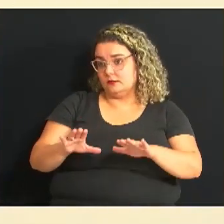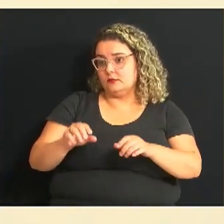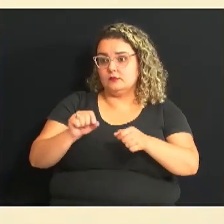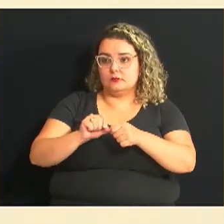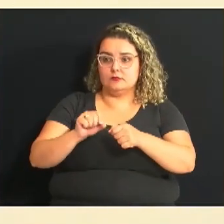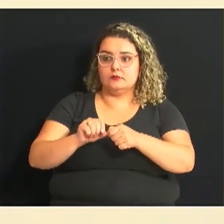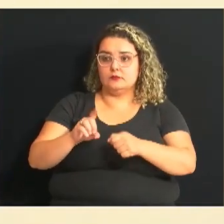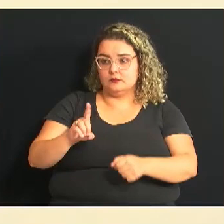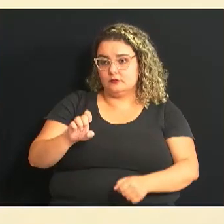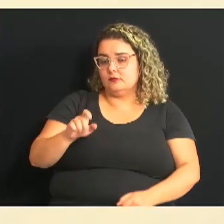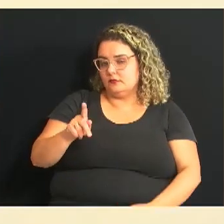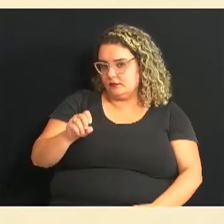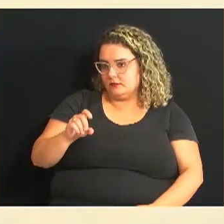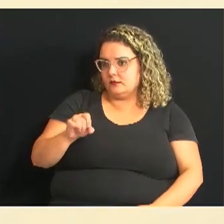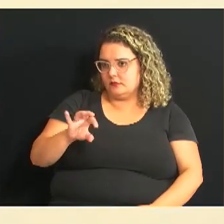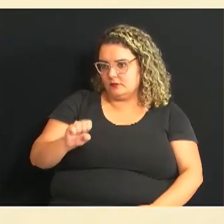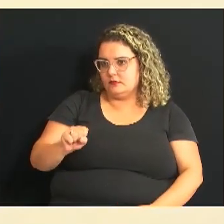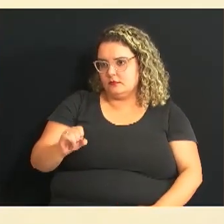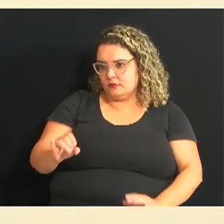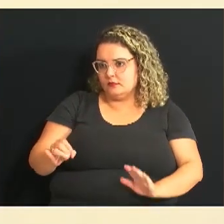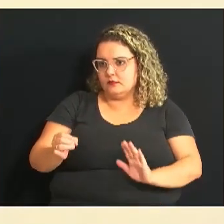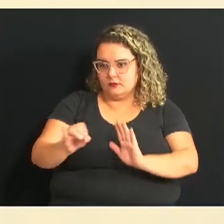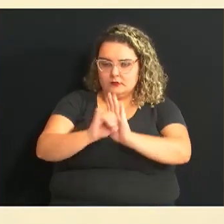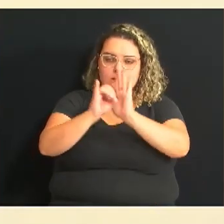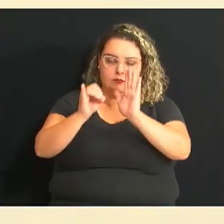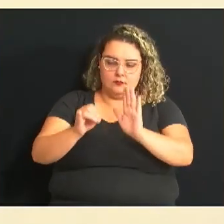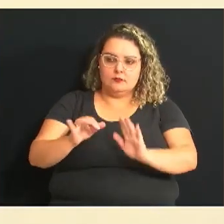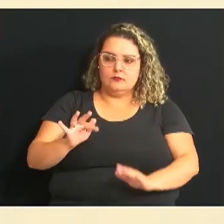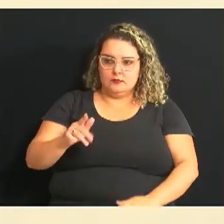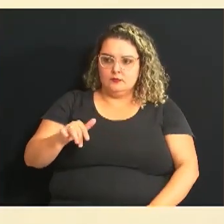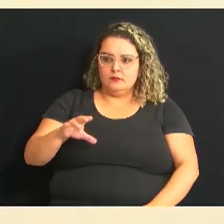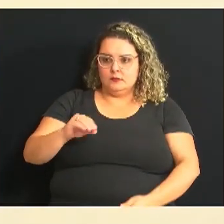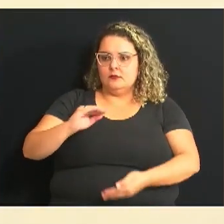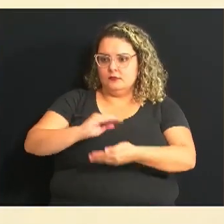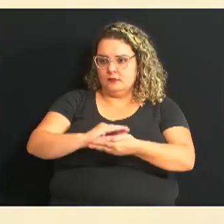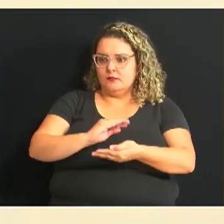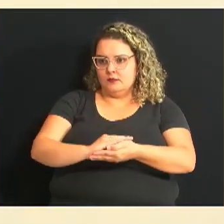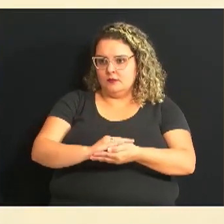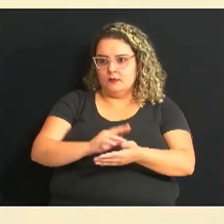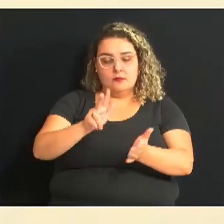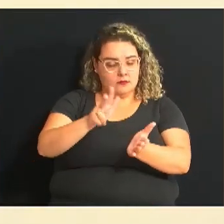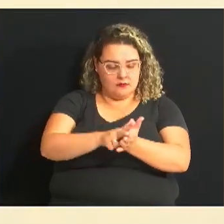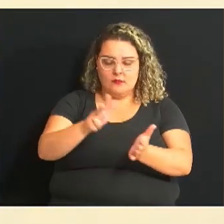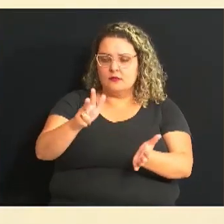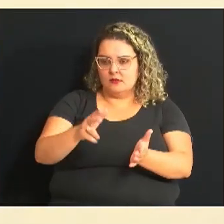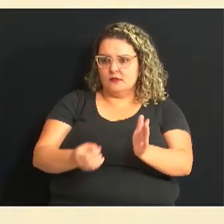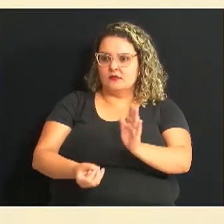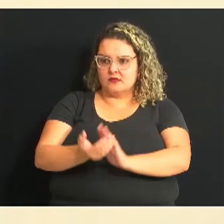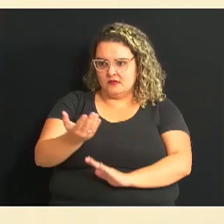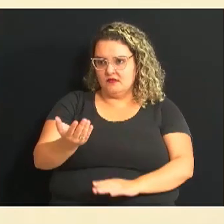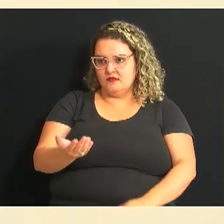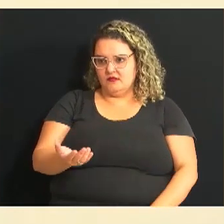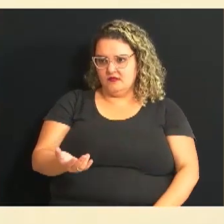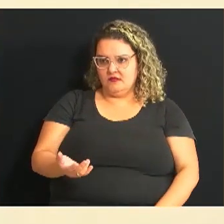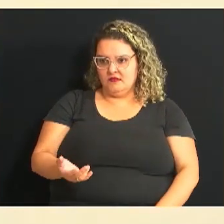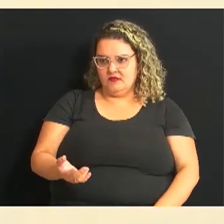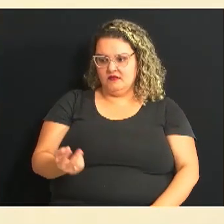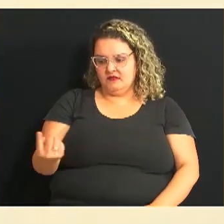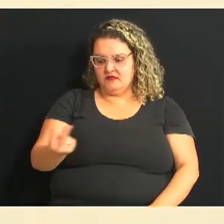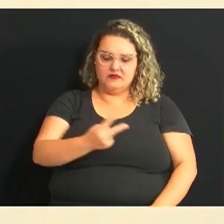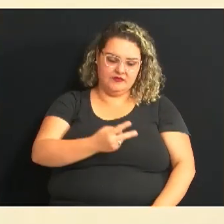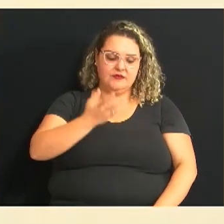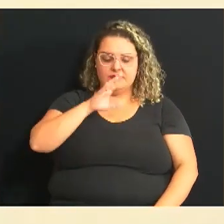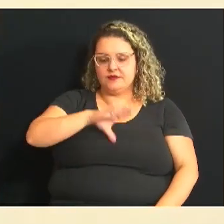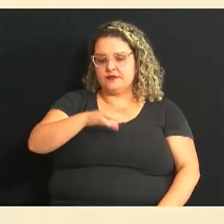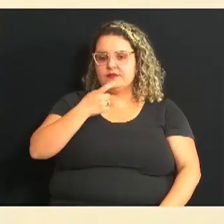né, identificado na conta de um fundo regularmente constituído, né? No caso dos dois de Campinas, o Fundo da Criança e o Fundo do